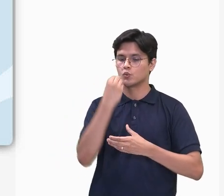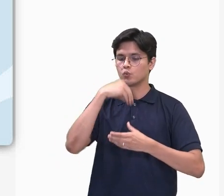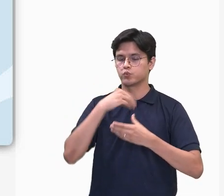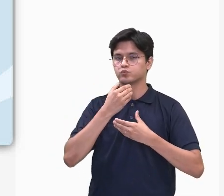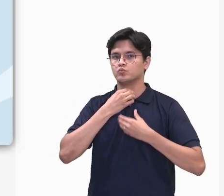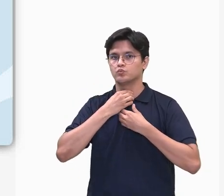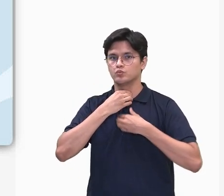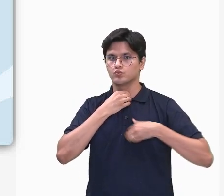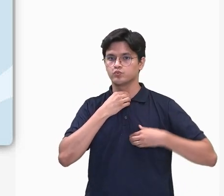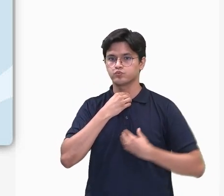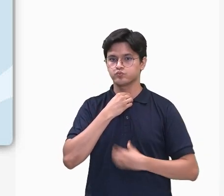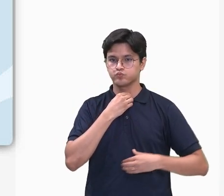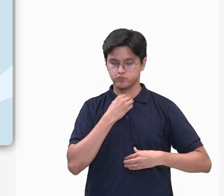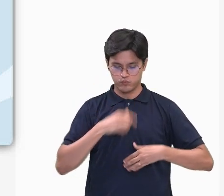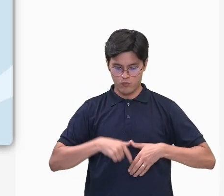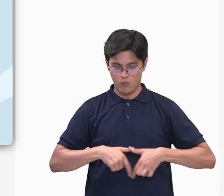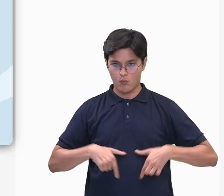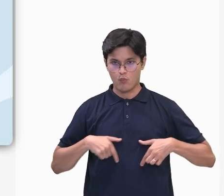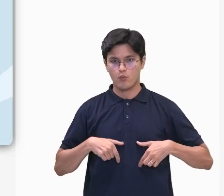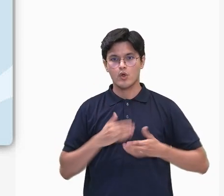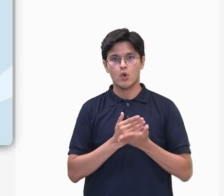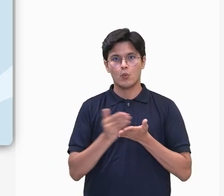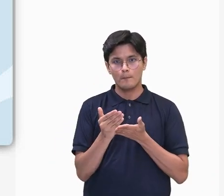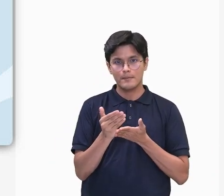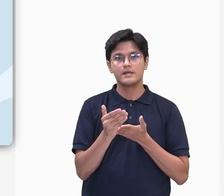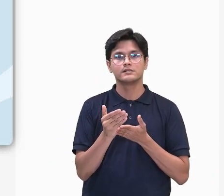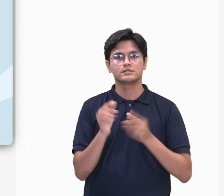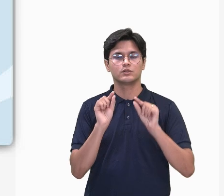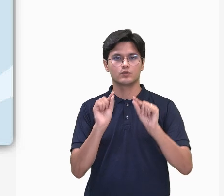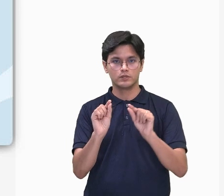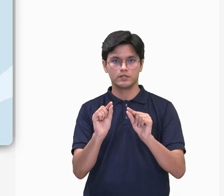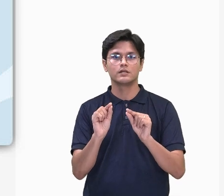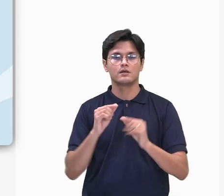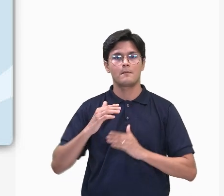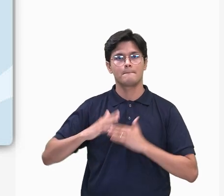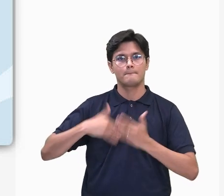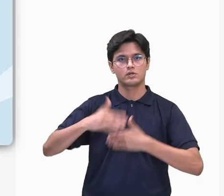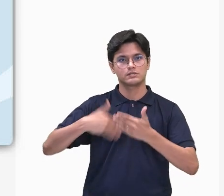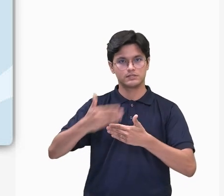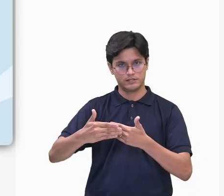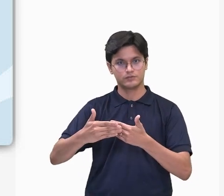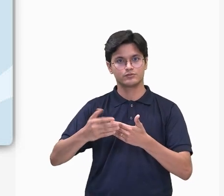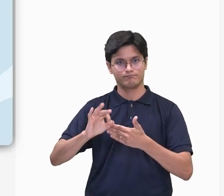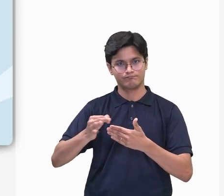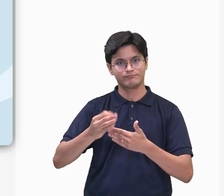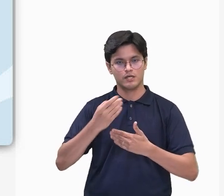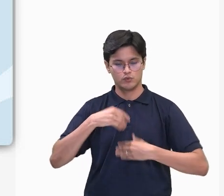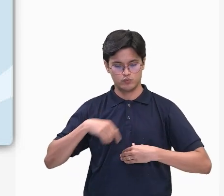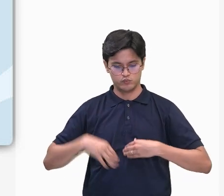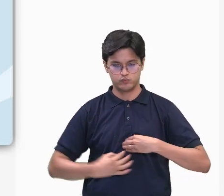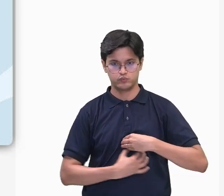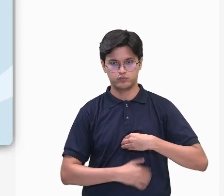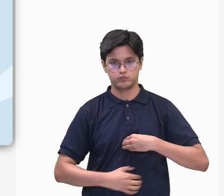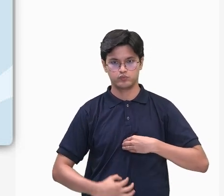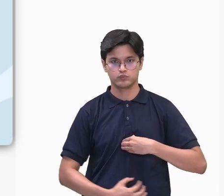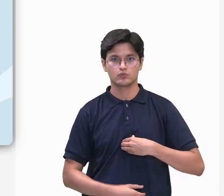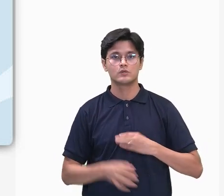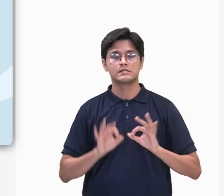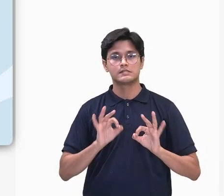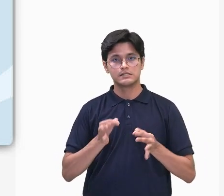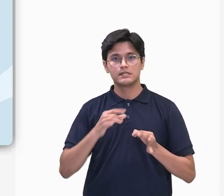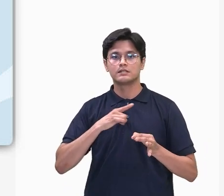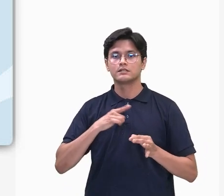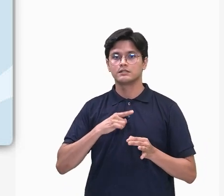chega a nossa comida, começa o processo de... Começa não, né? Continua o processo de digestão. E o que eu observo nesse estômago? Que